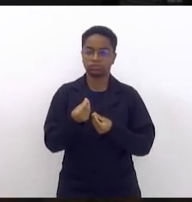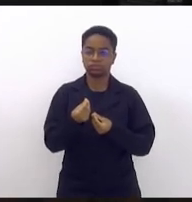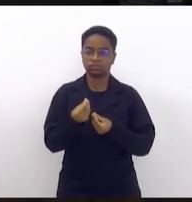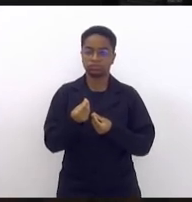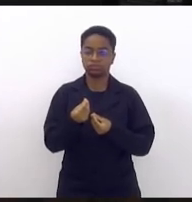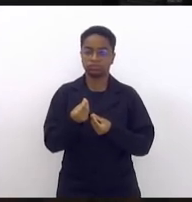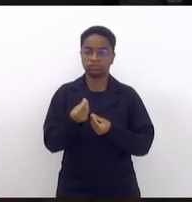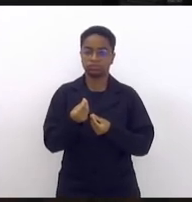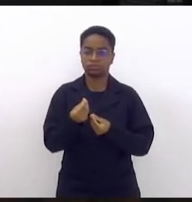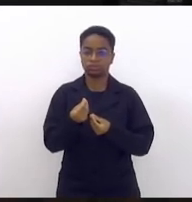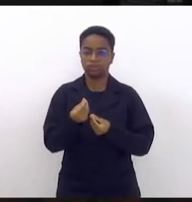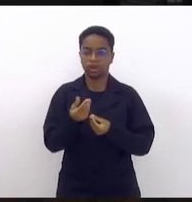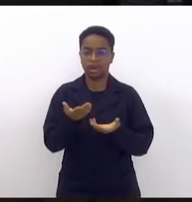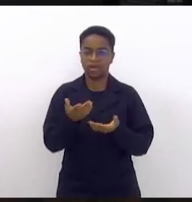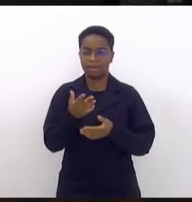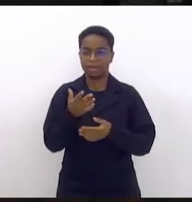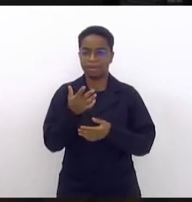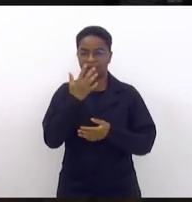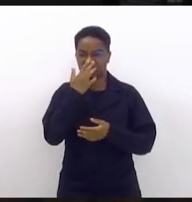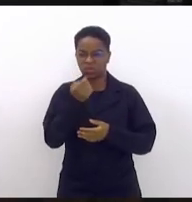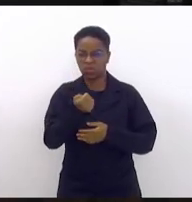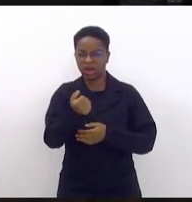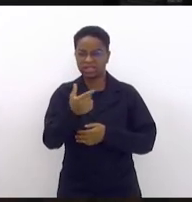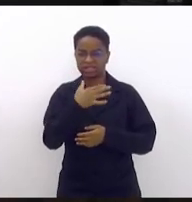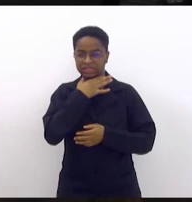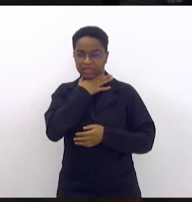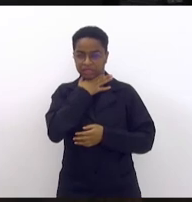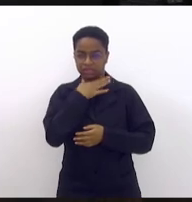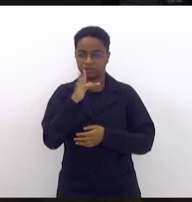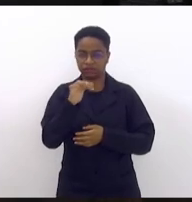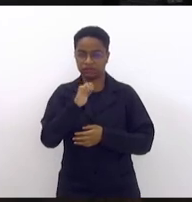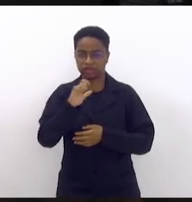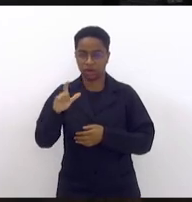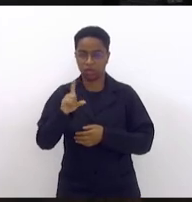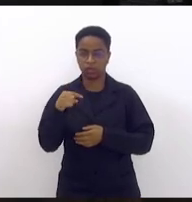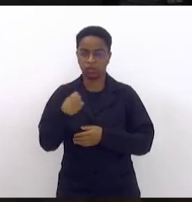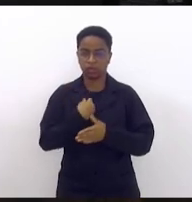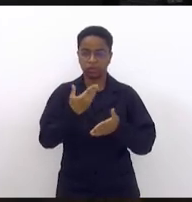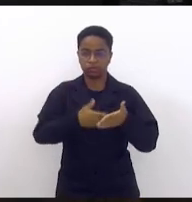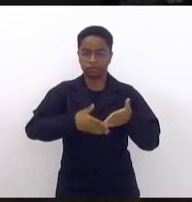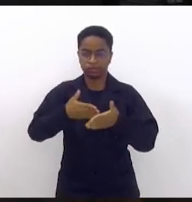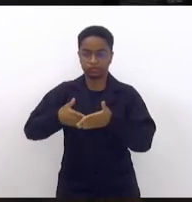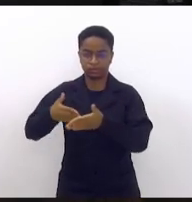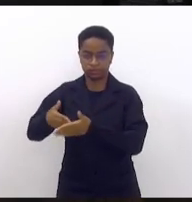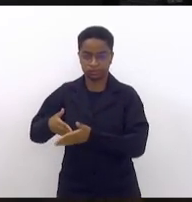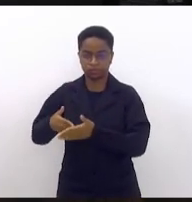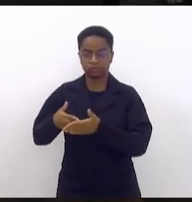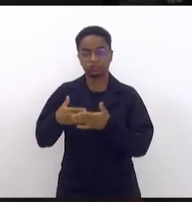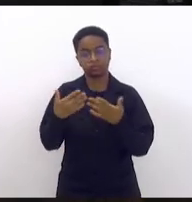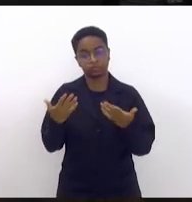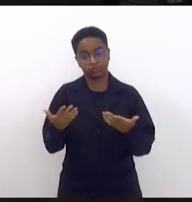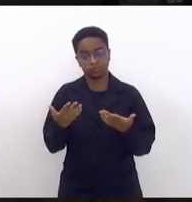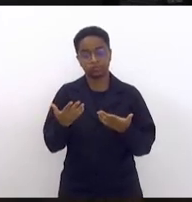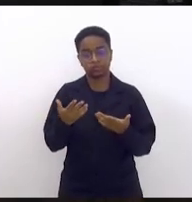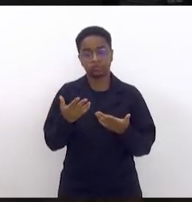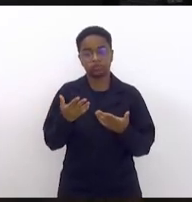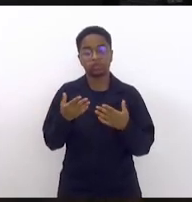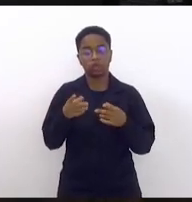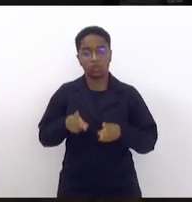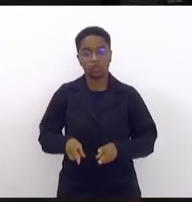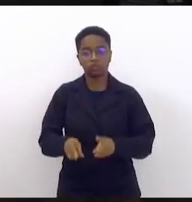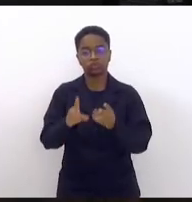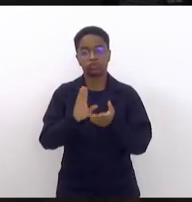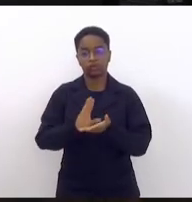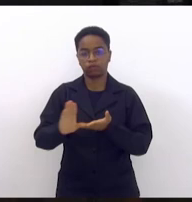essa quase crise fiscal que nós estamos por enfrentar e em manter o fundo